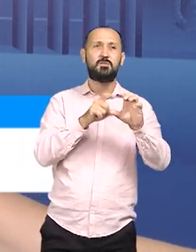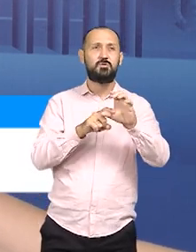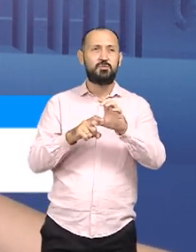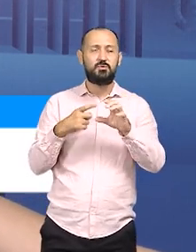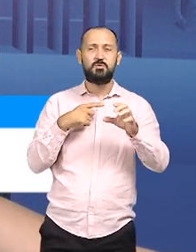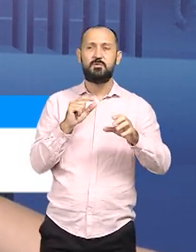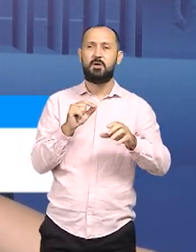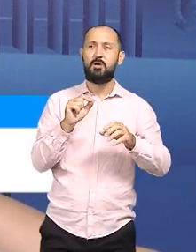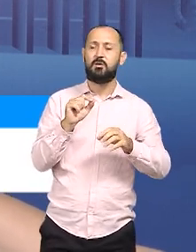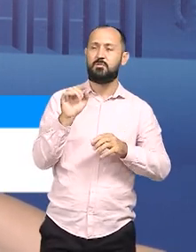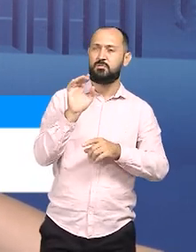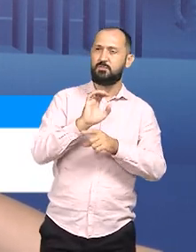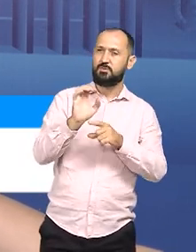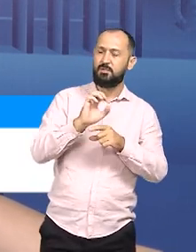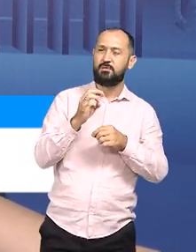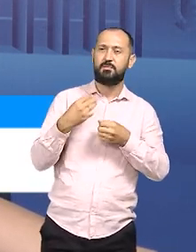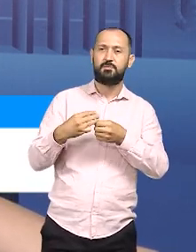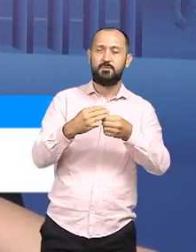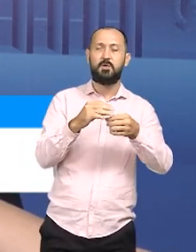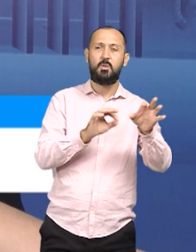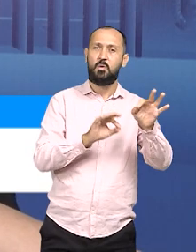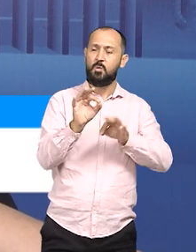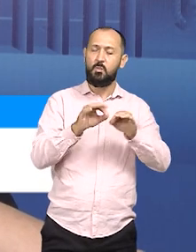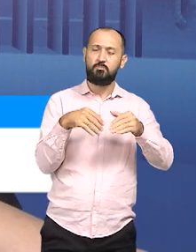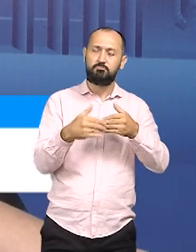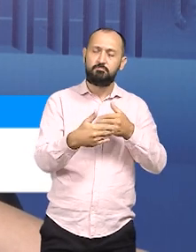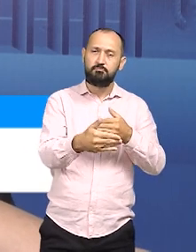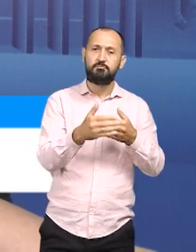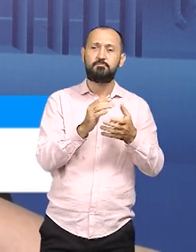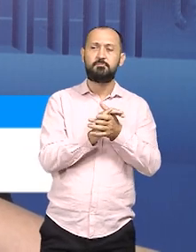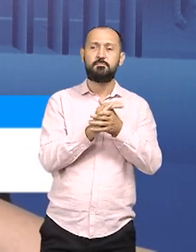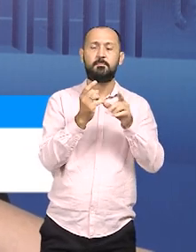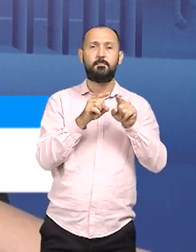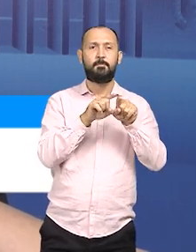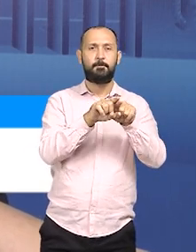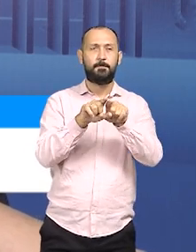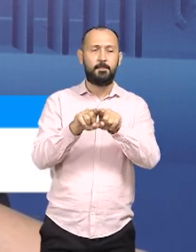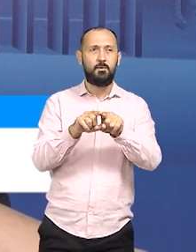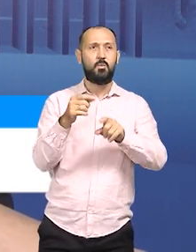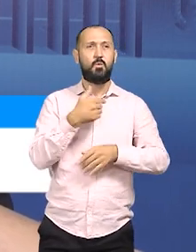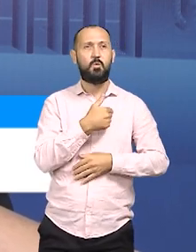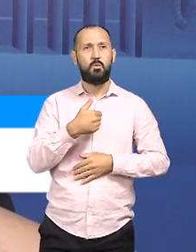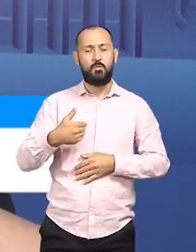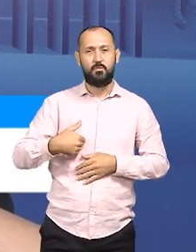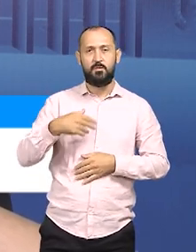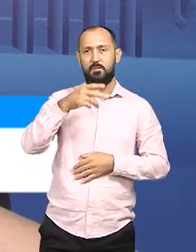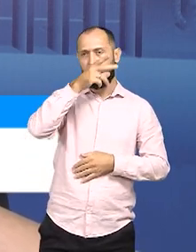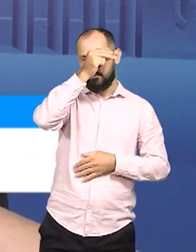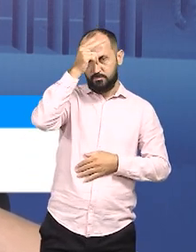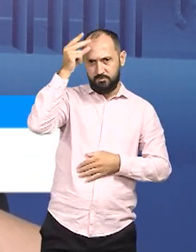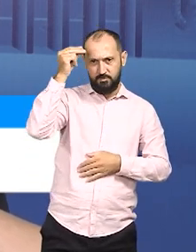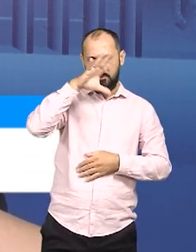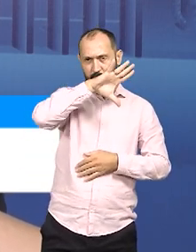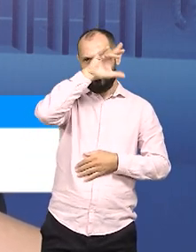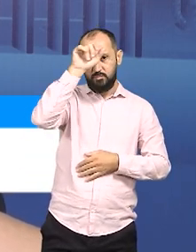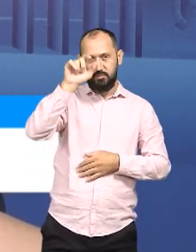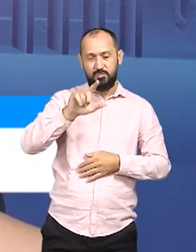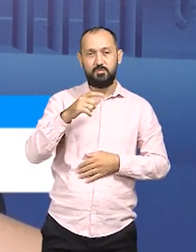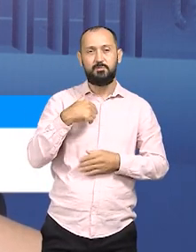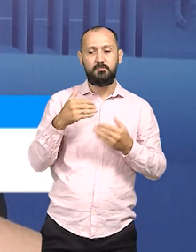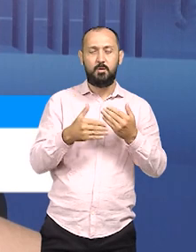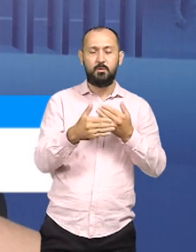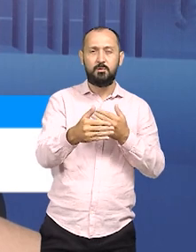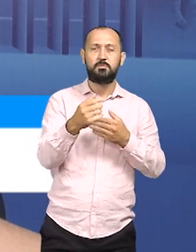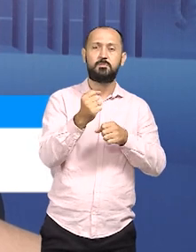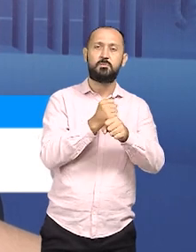precatórios que devia o estado aos municípios ali a gente construiu uma grande parceria governo e municípios do Mato Grosso do